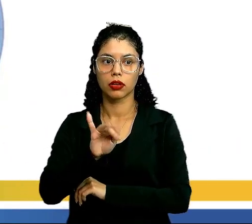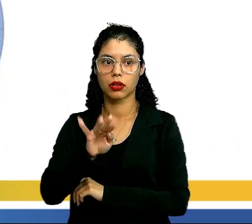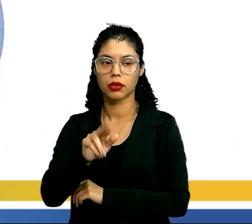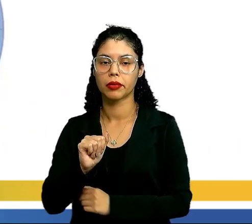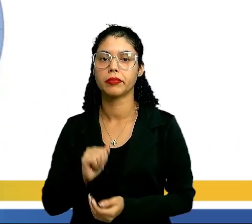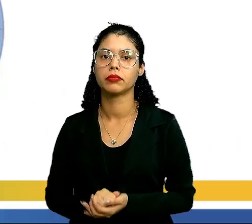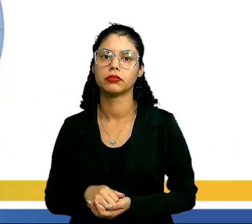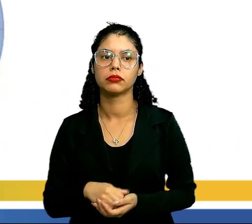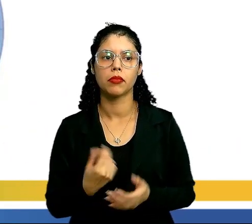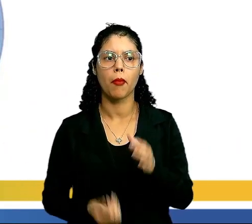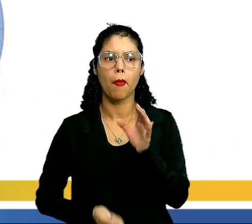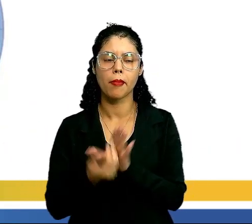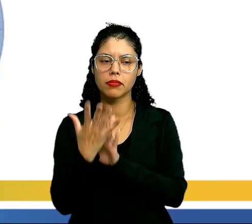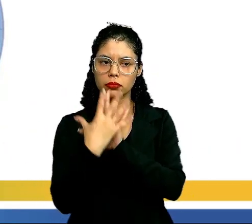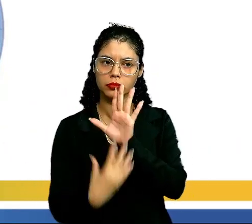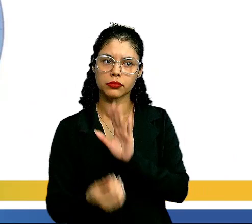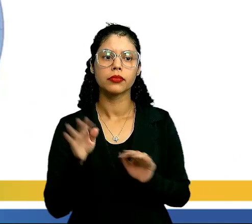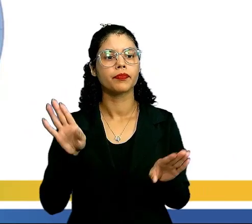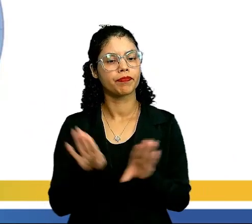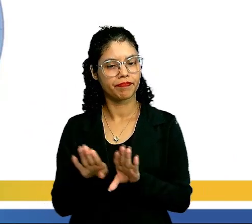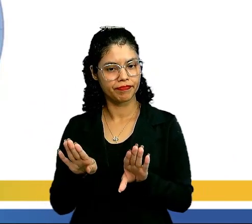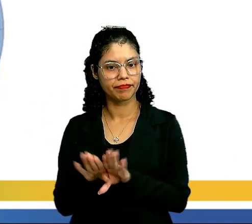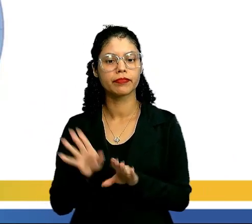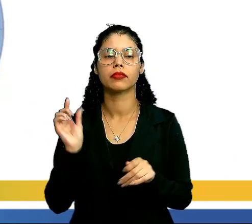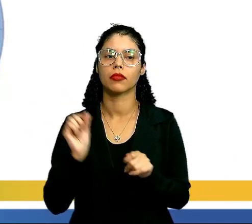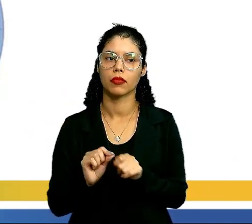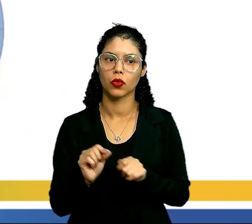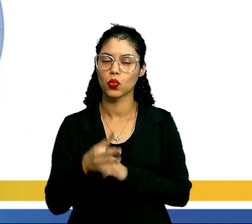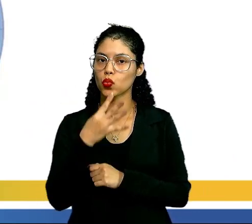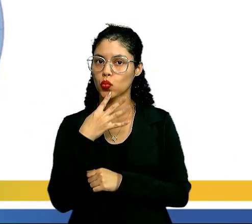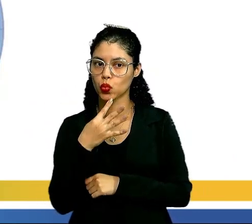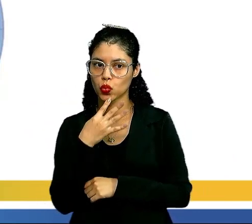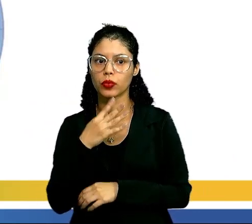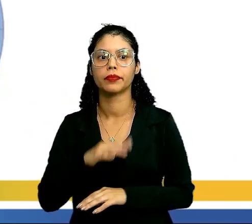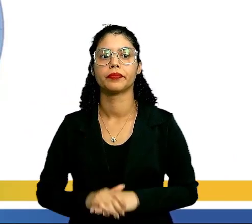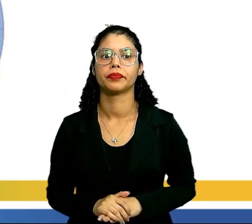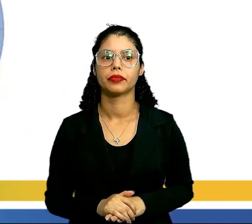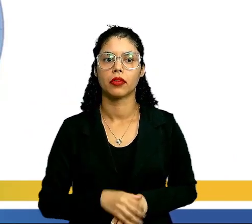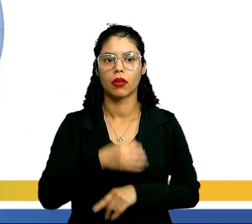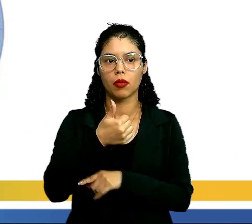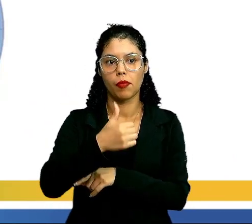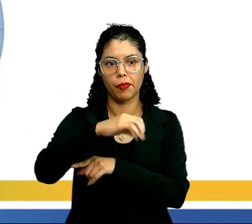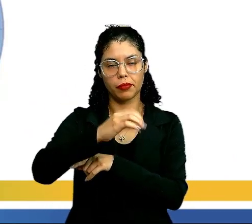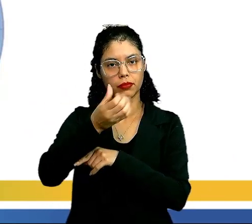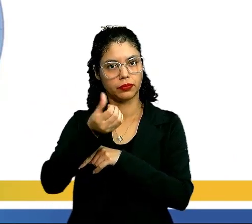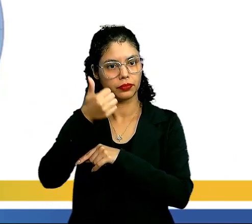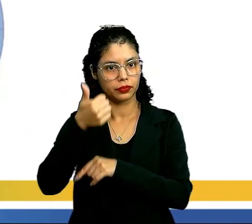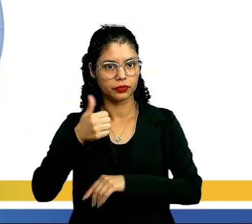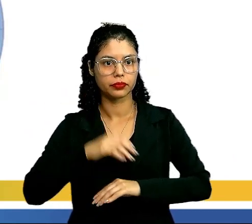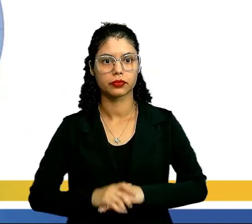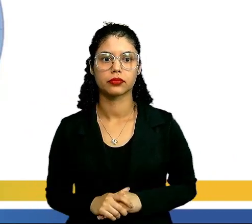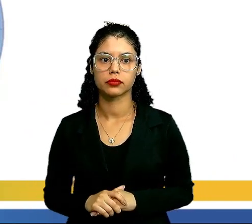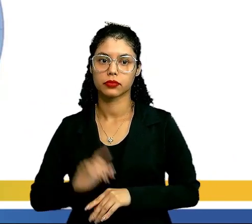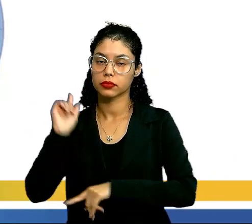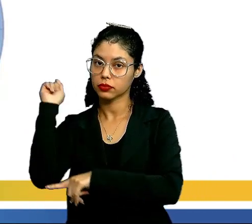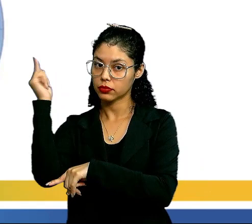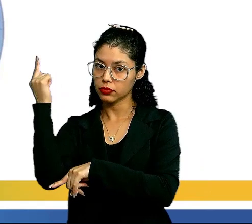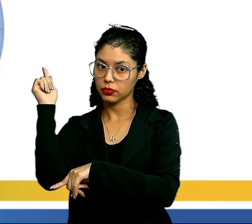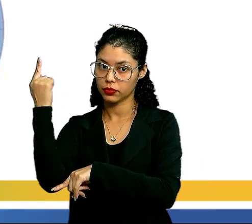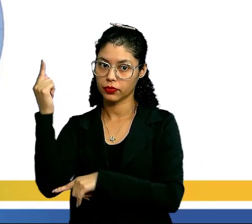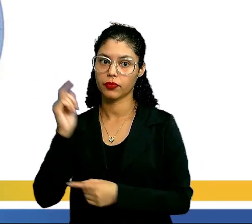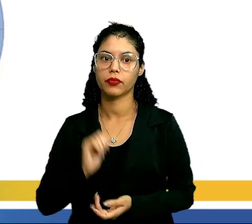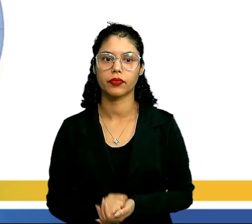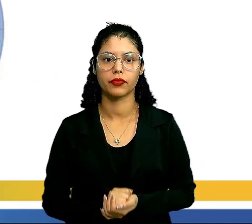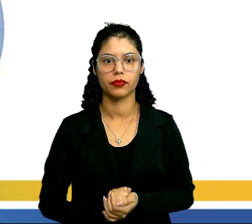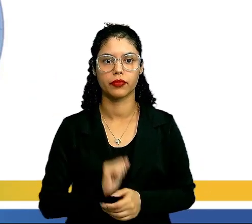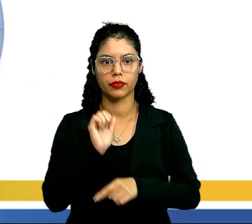Robson. A projeção de Robson também ela é bastante atual, é lá de 1961 e foi elaborada